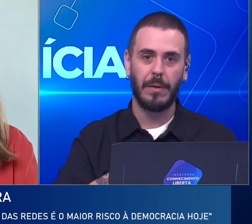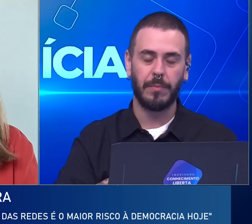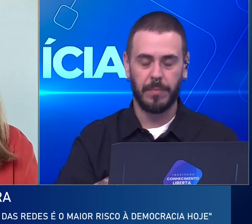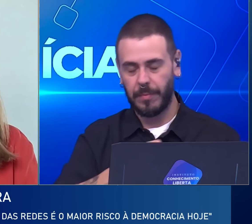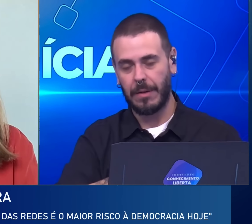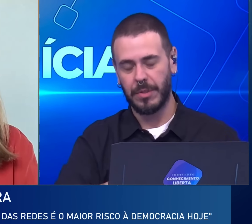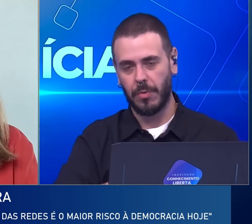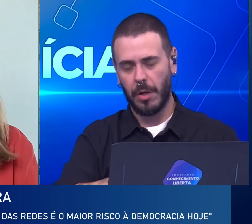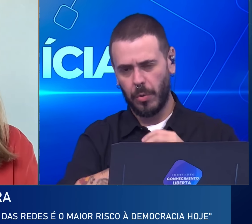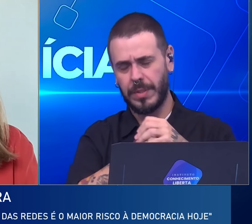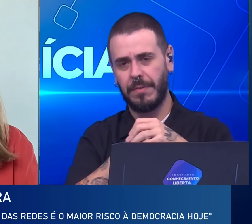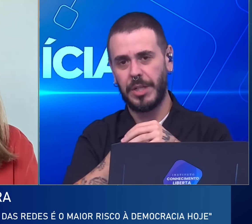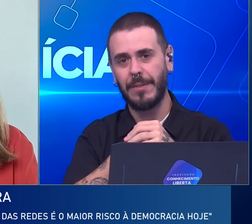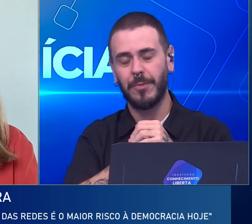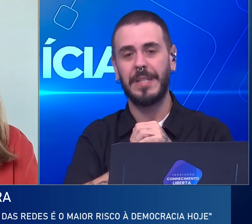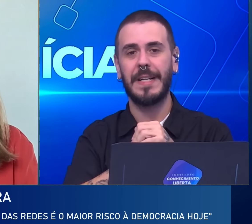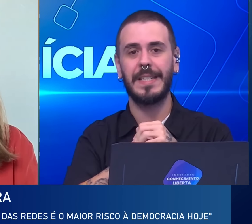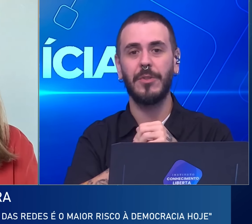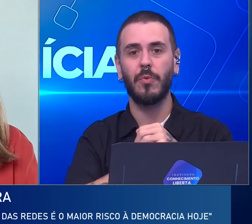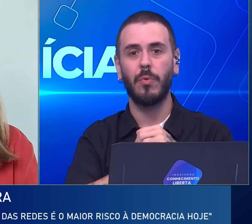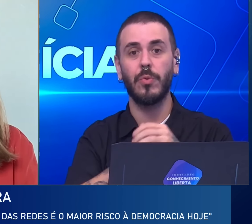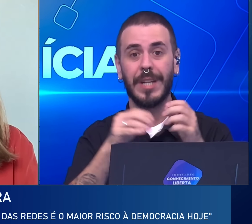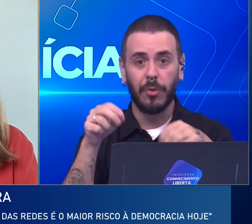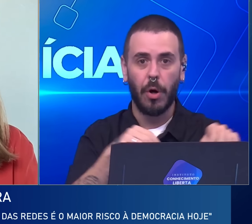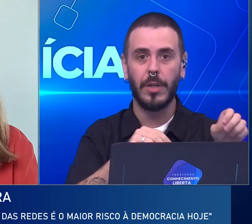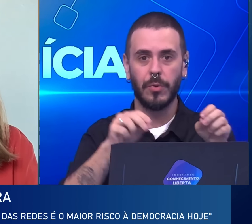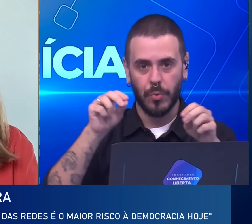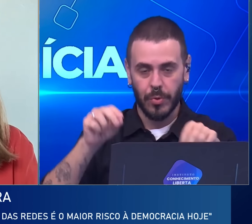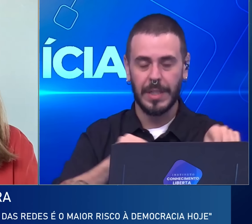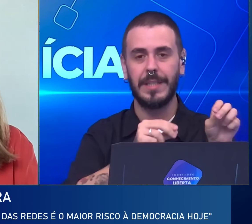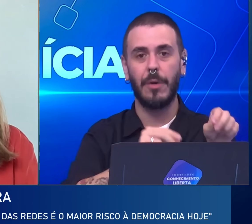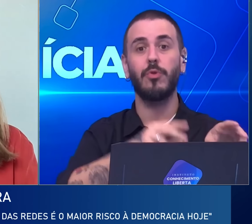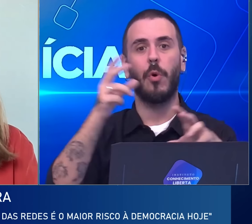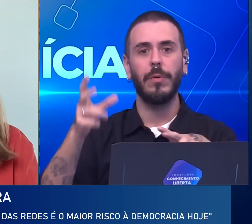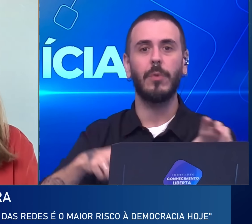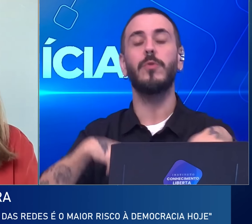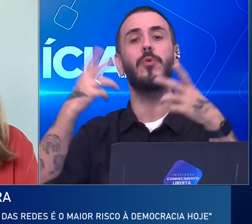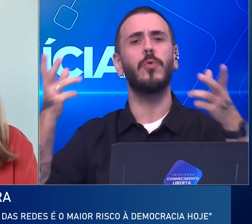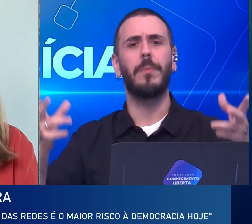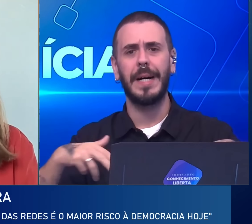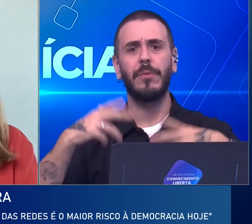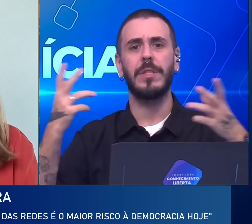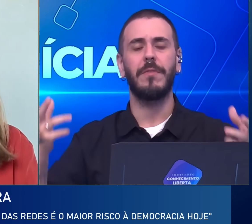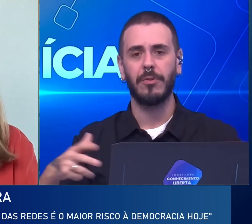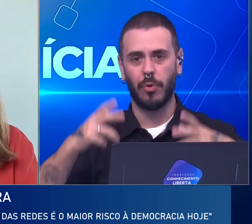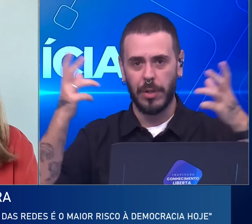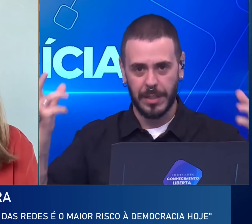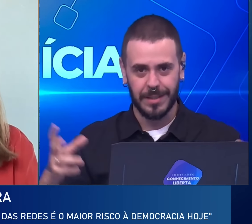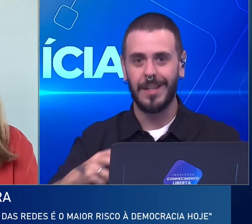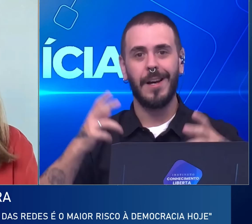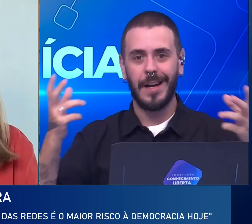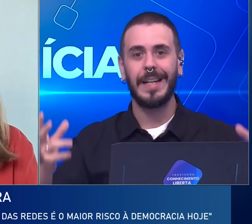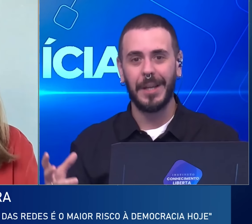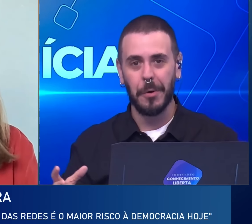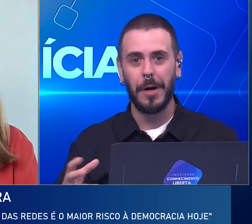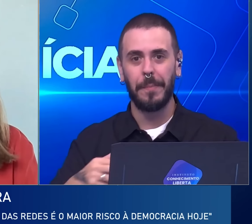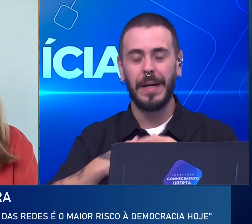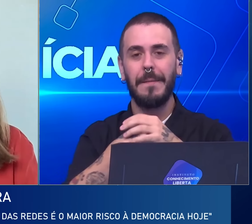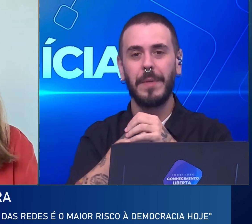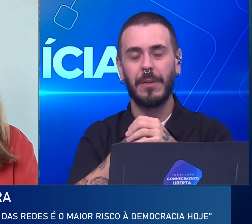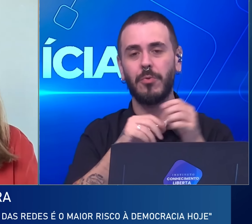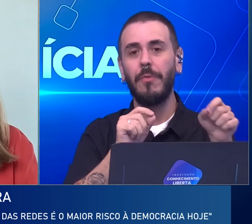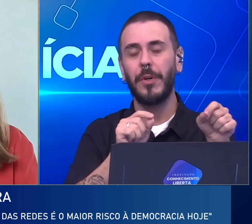lá não é lá não são os evangélicos mas fazem isso com os católicos com os cristãos contra os muçulmanos invasores e da